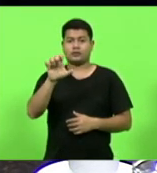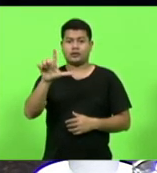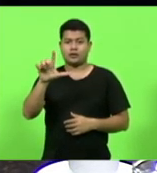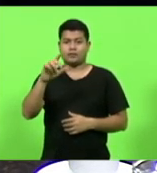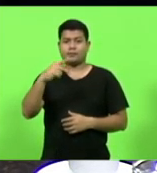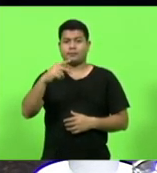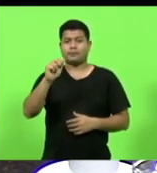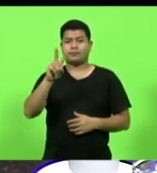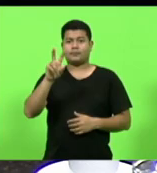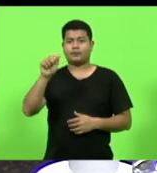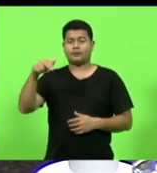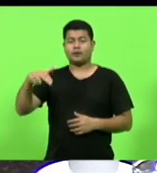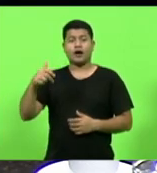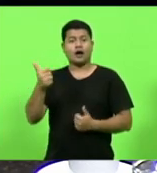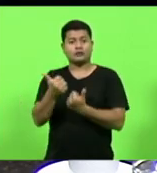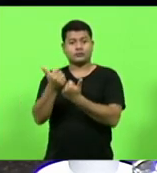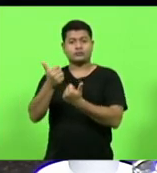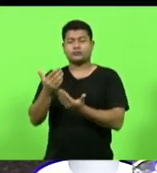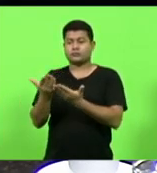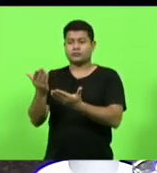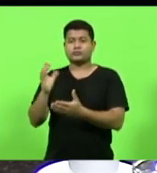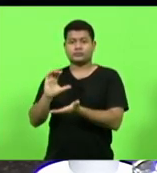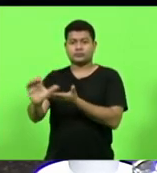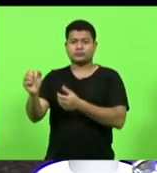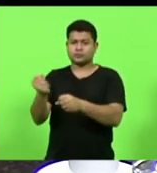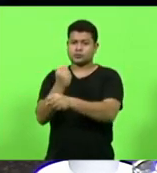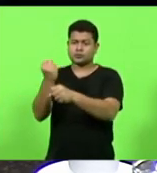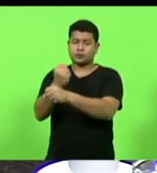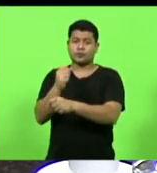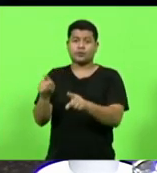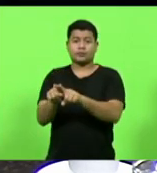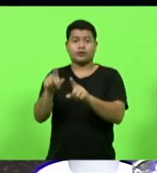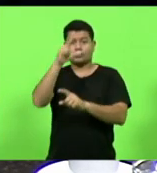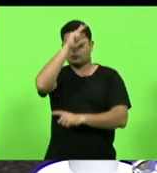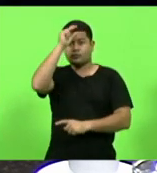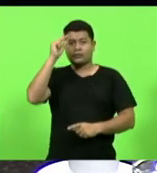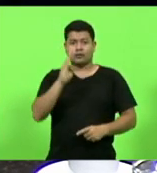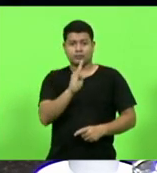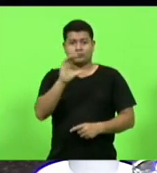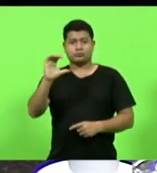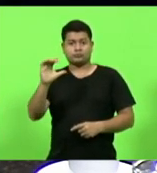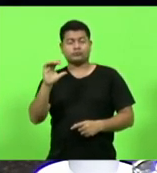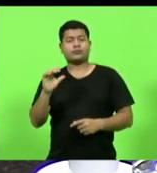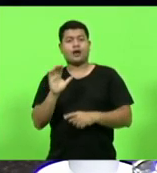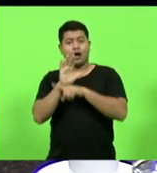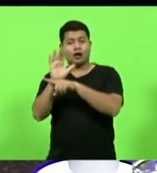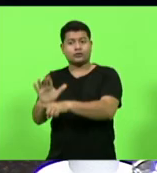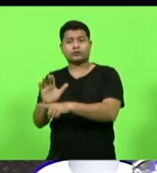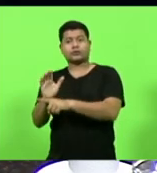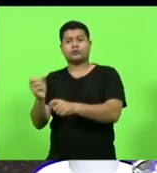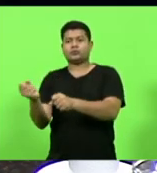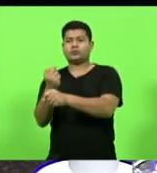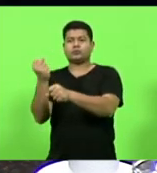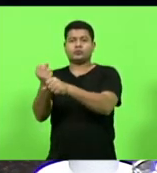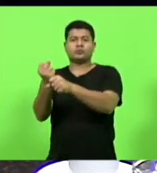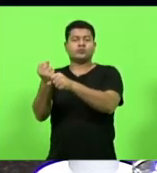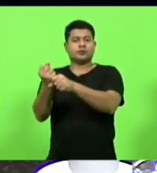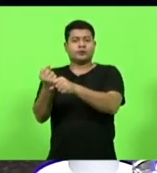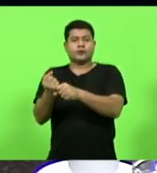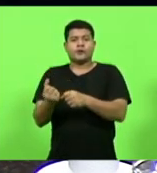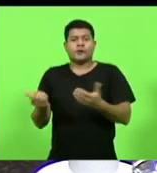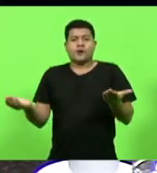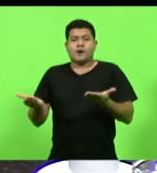ajudou a construir o Centro de Convenções. A Prefeitura de Balneário Camboriú ajudou a construir o Centro de Convenções e se